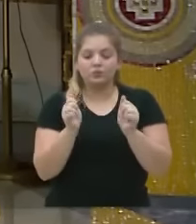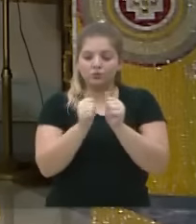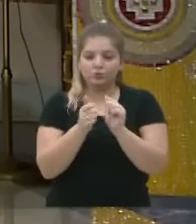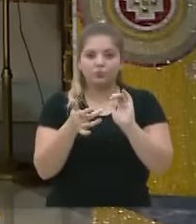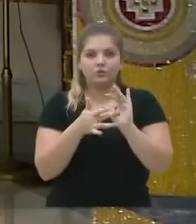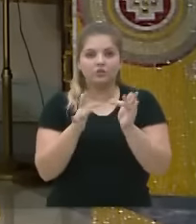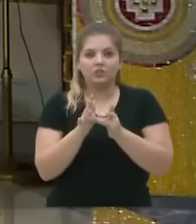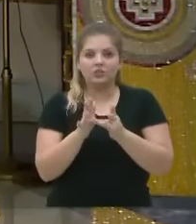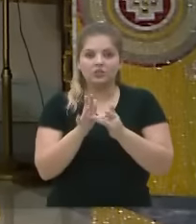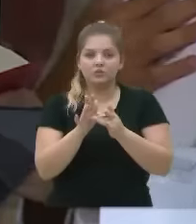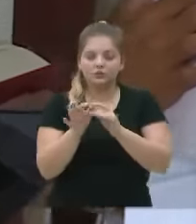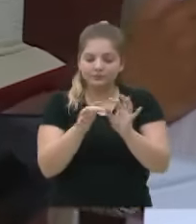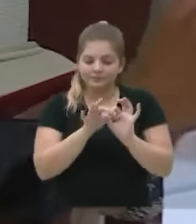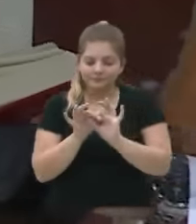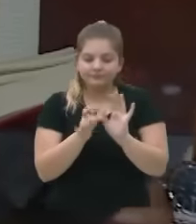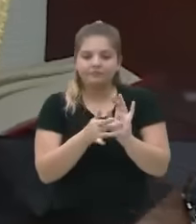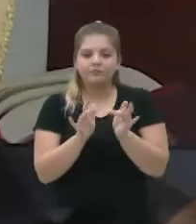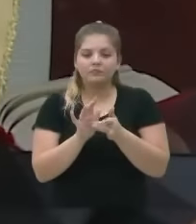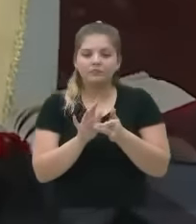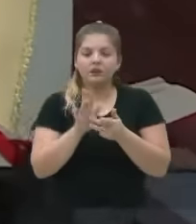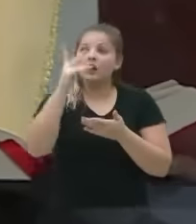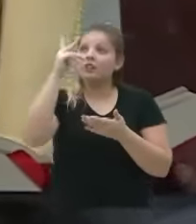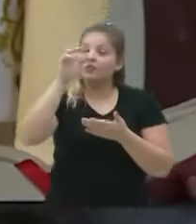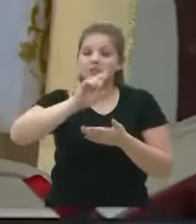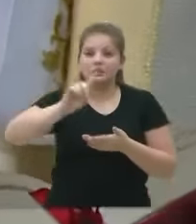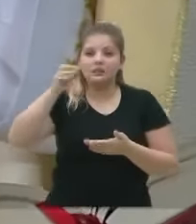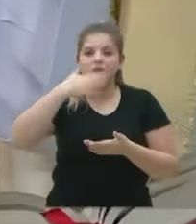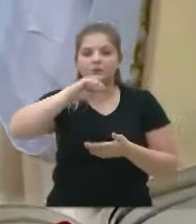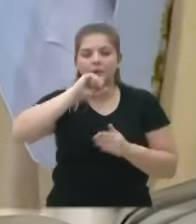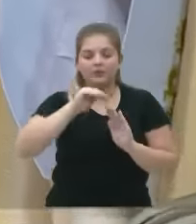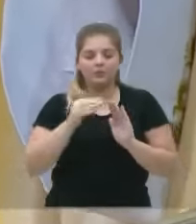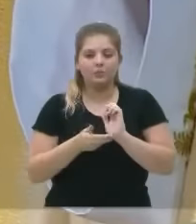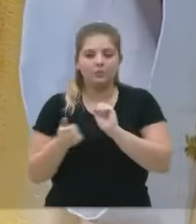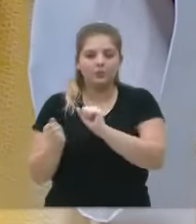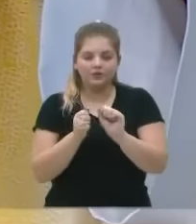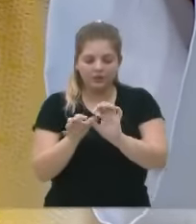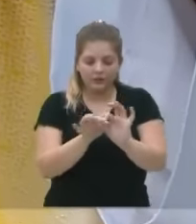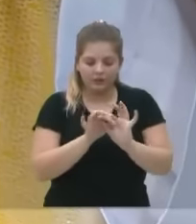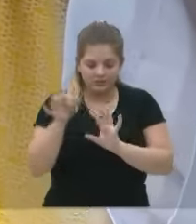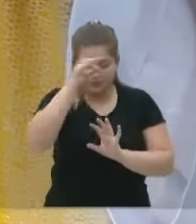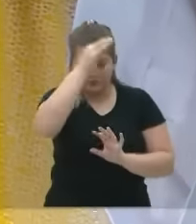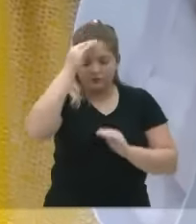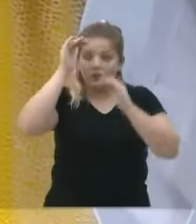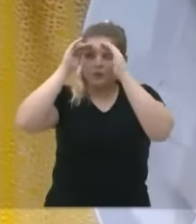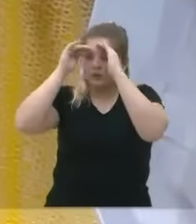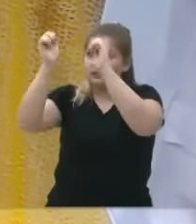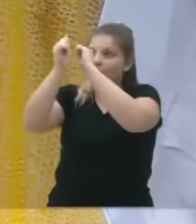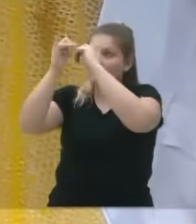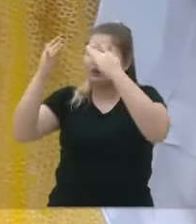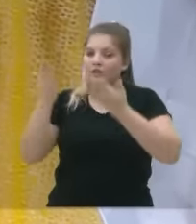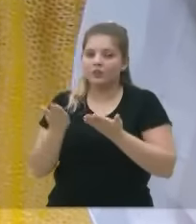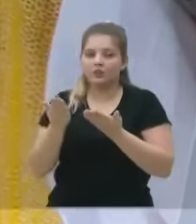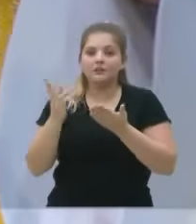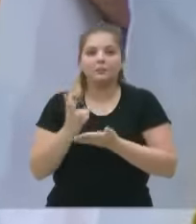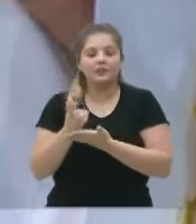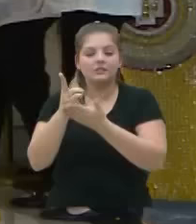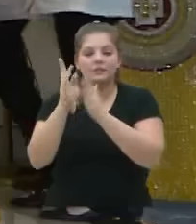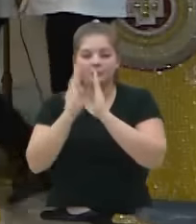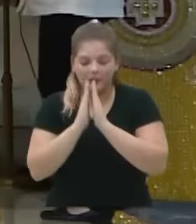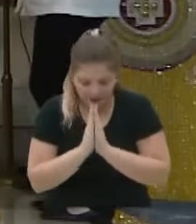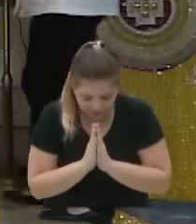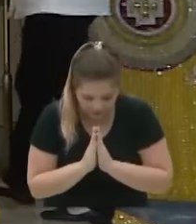em Cristo, a vós, Deus Pai, Todo-Poderoso, na unidade do Espírito Santo, toda honra, toda glória, agora e para